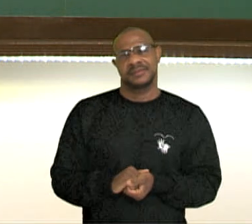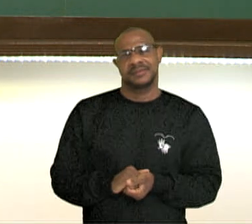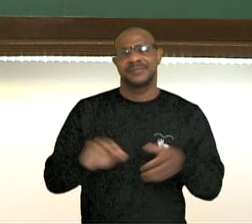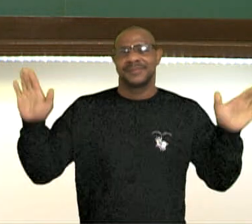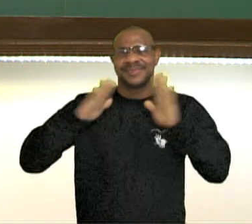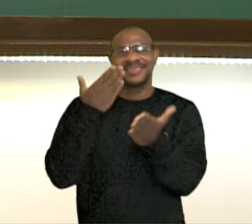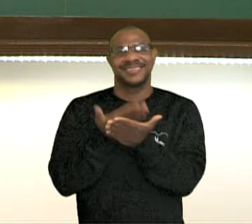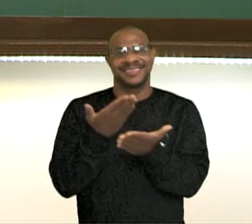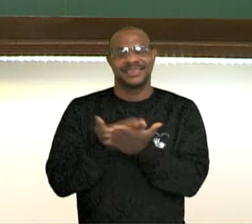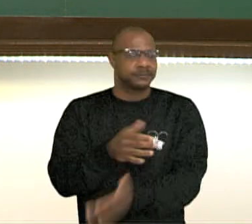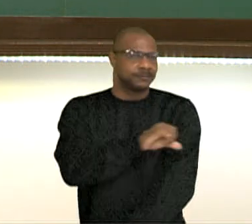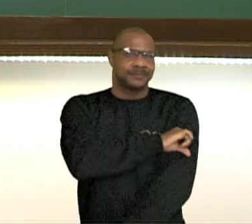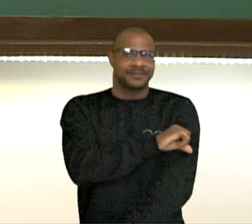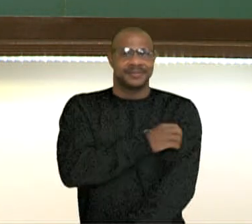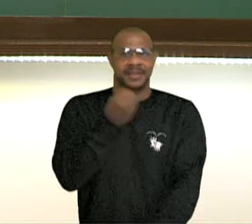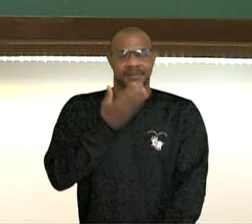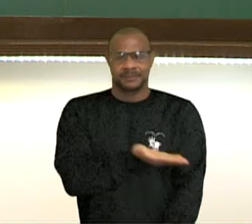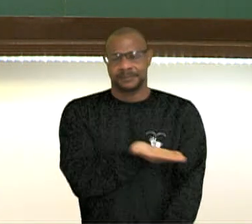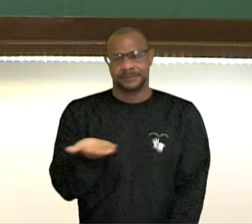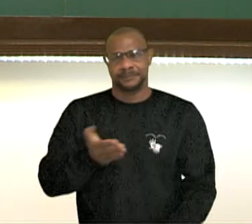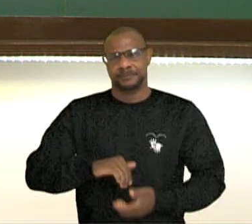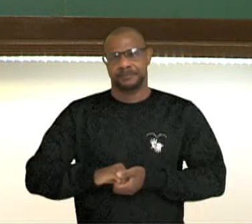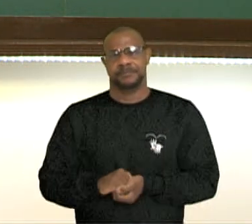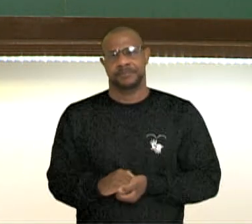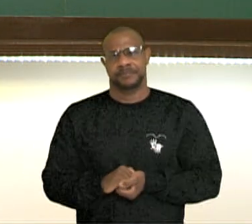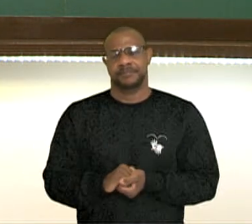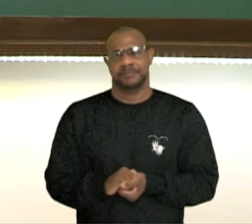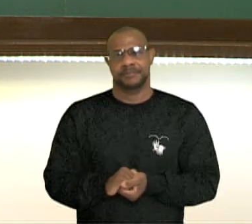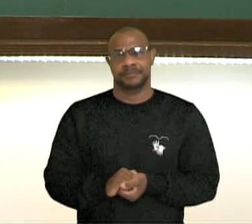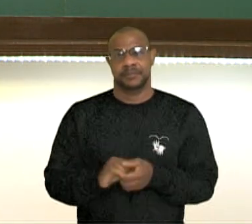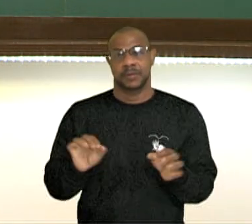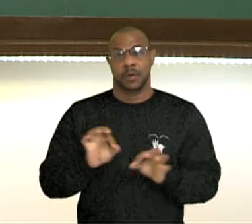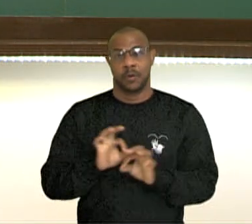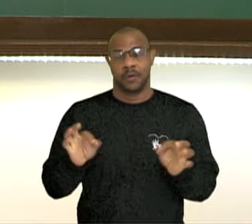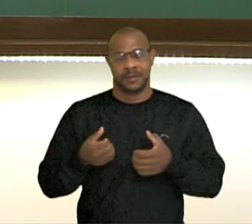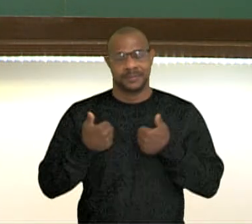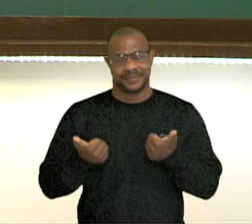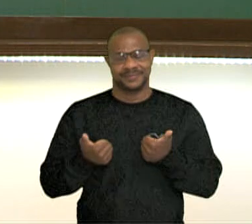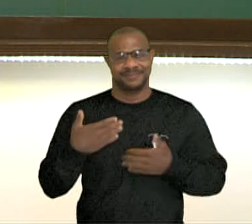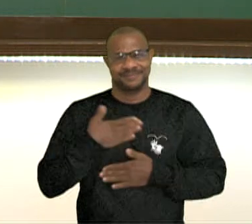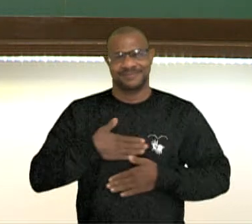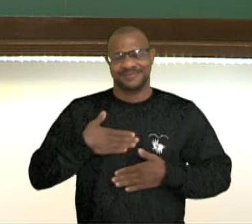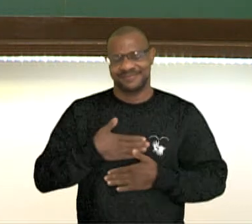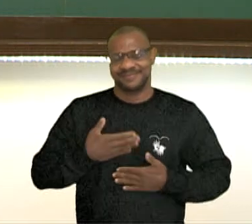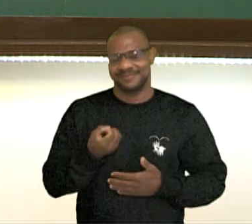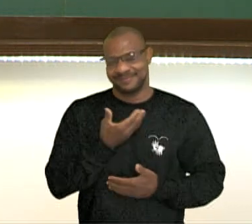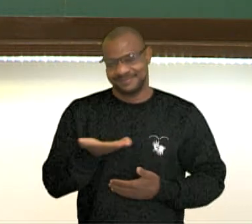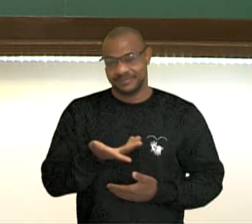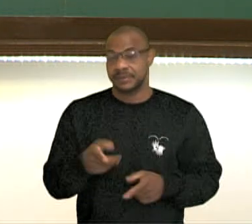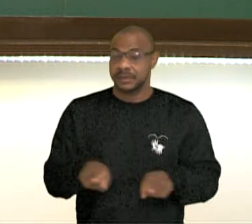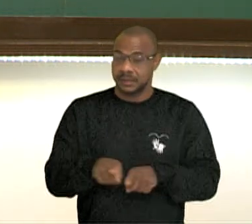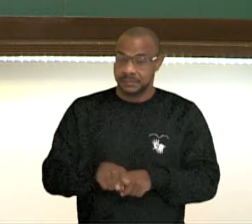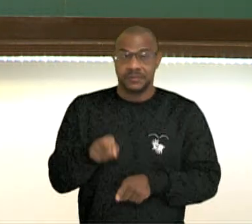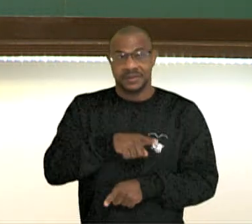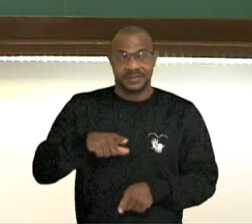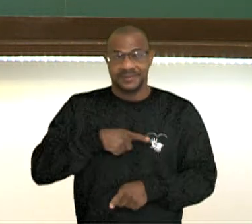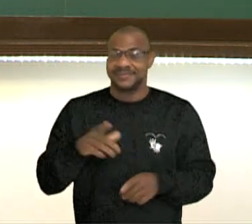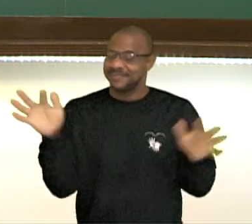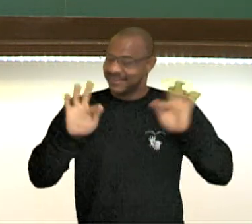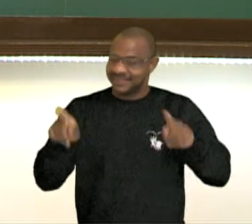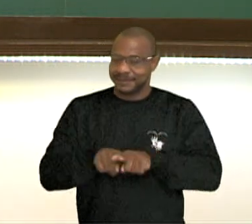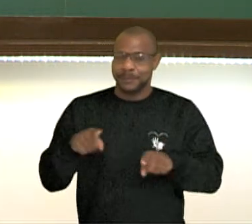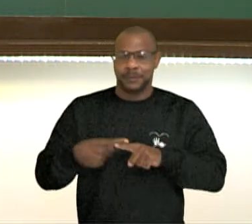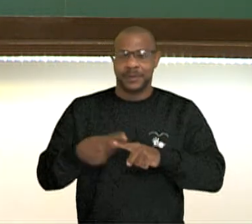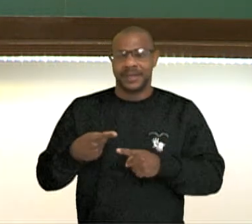Olá, estudantes do nono ano, tudo bem com vocês? Ótimo, fico muito feliz que estejam bem. E claro que estão muito felizes pela aula de matemática,